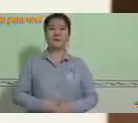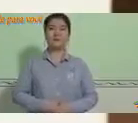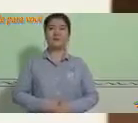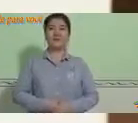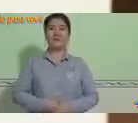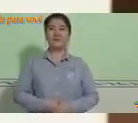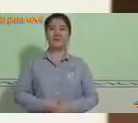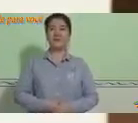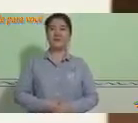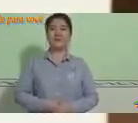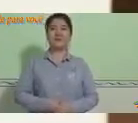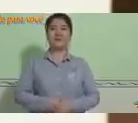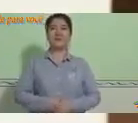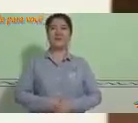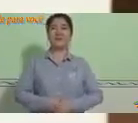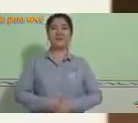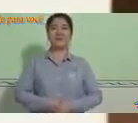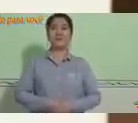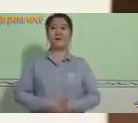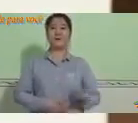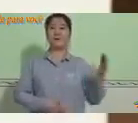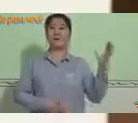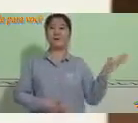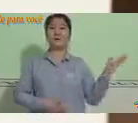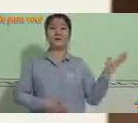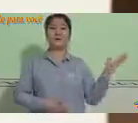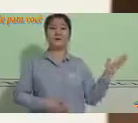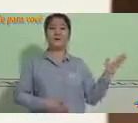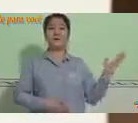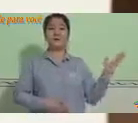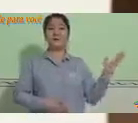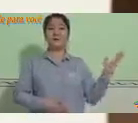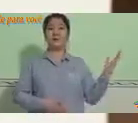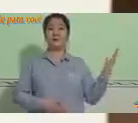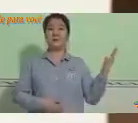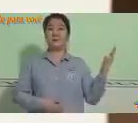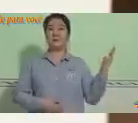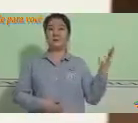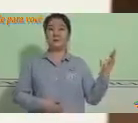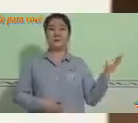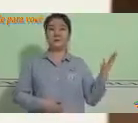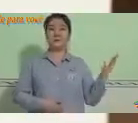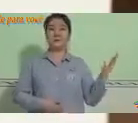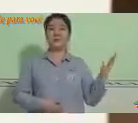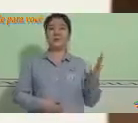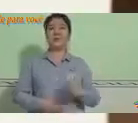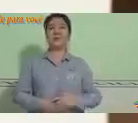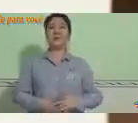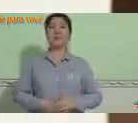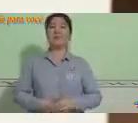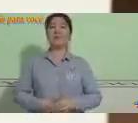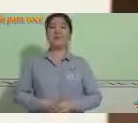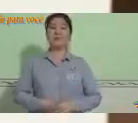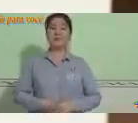um suplemento de azestrina ainda está bastante longe de ser alcançada, além de que ainda não se sabe qual o mecanismo que